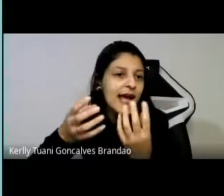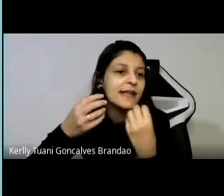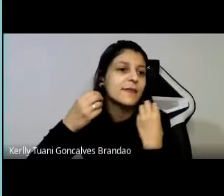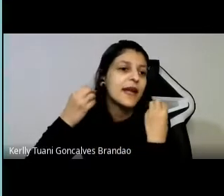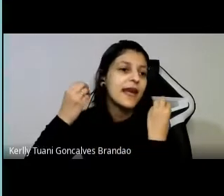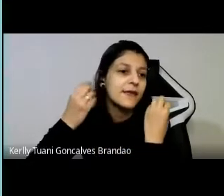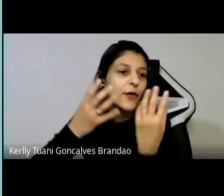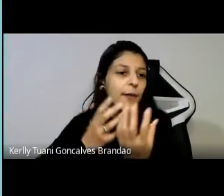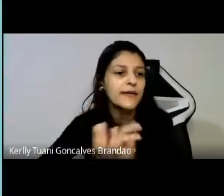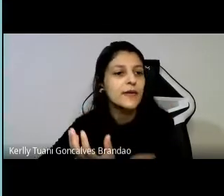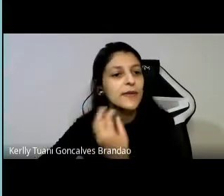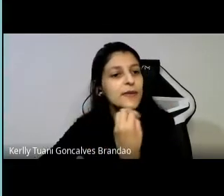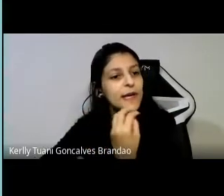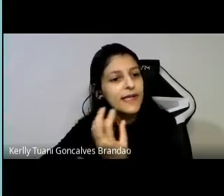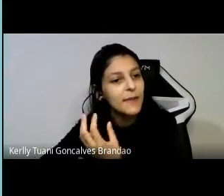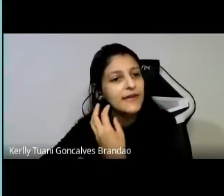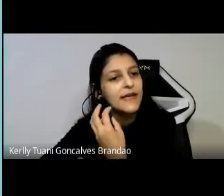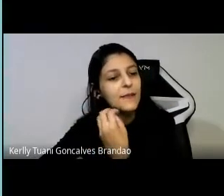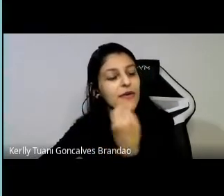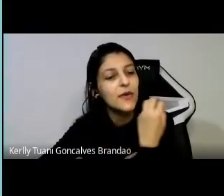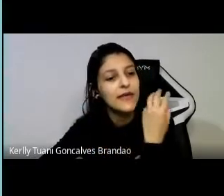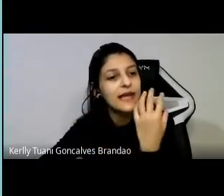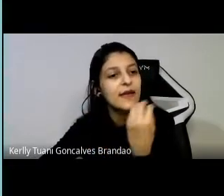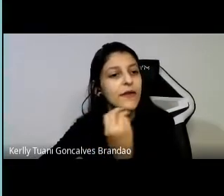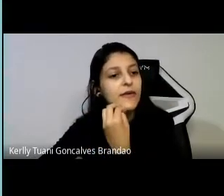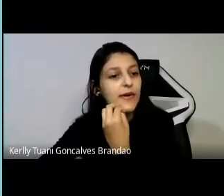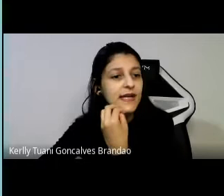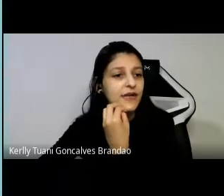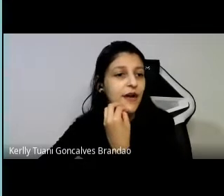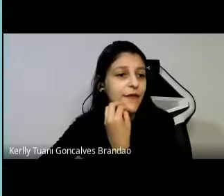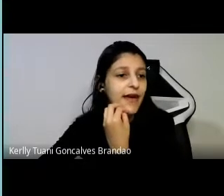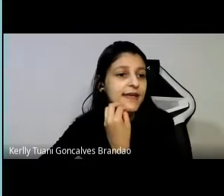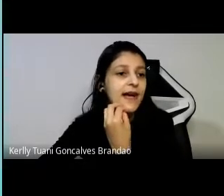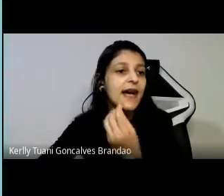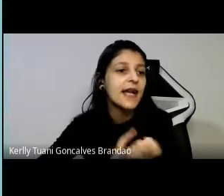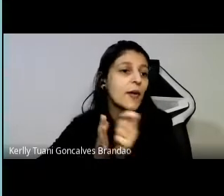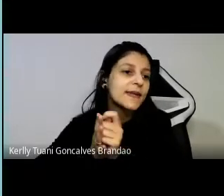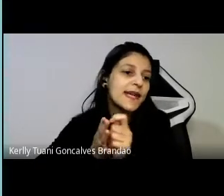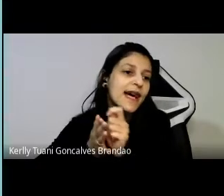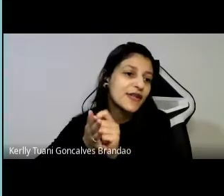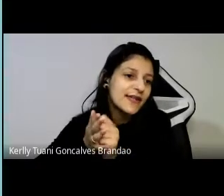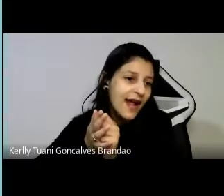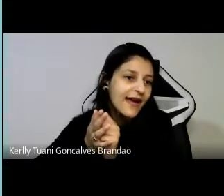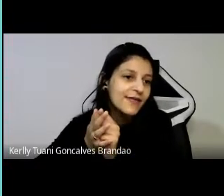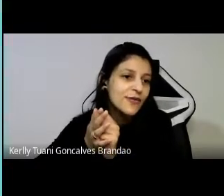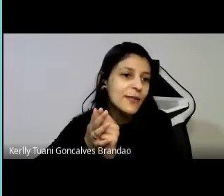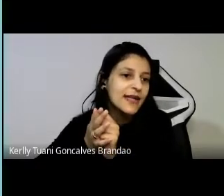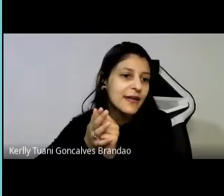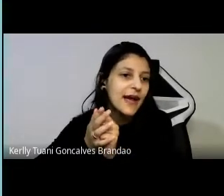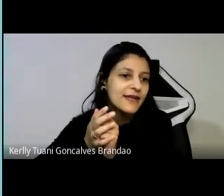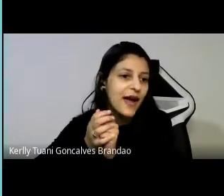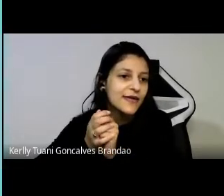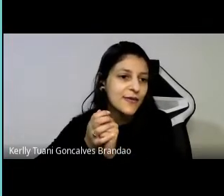as ideias, para que as informações, os pensamentos que a pessoa tem, as reflexões que ela já fez, ela consiga registrar de